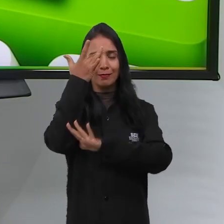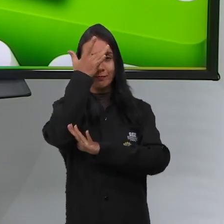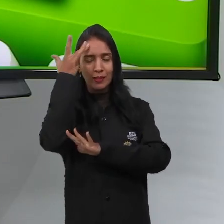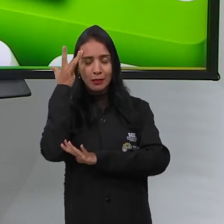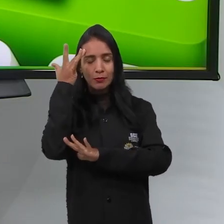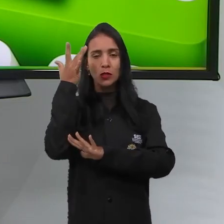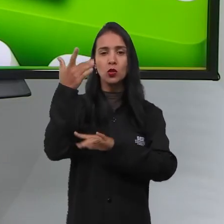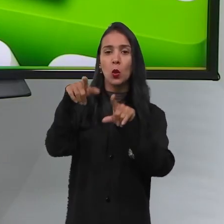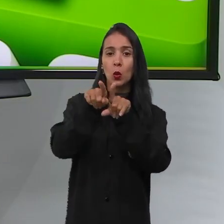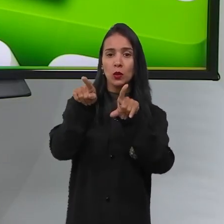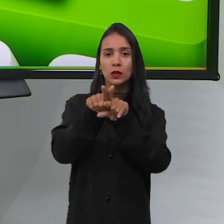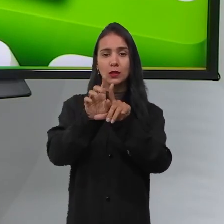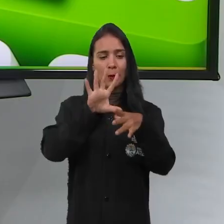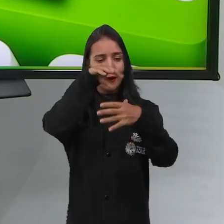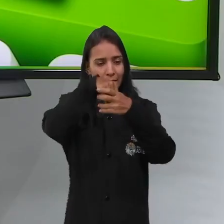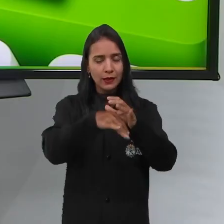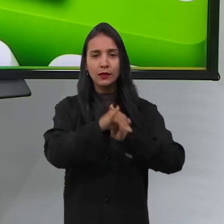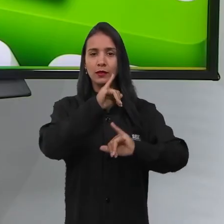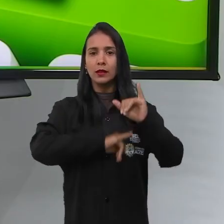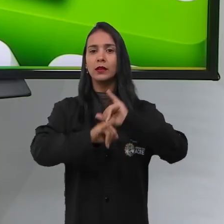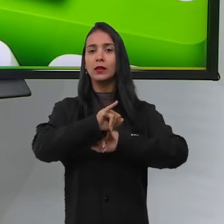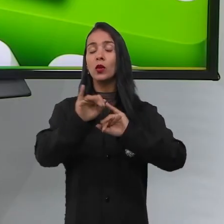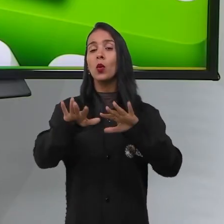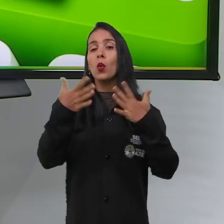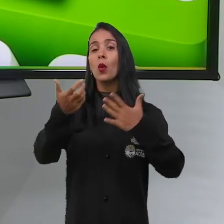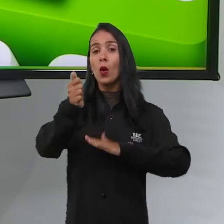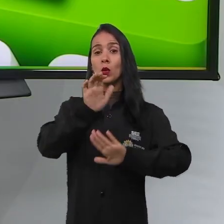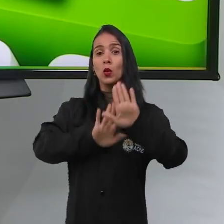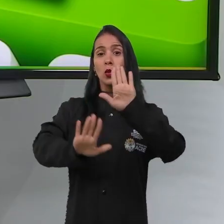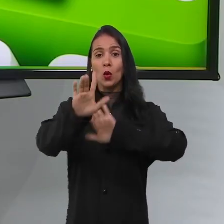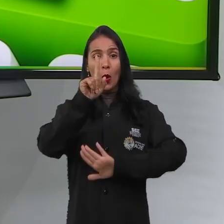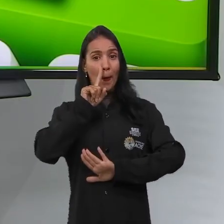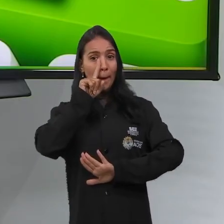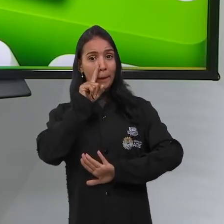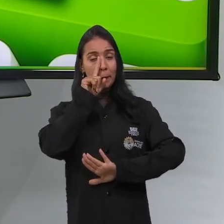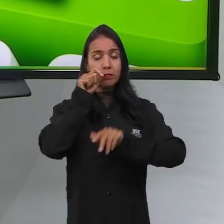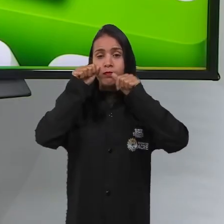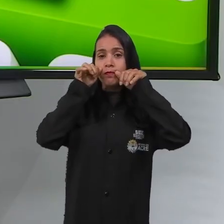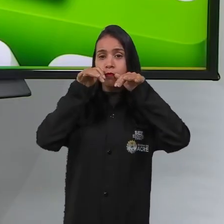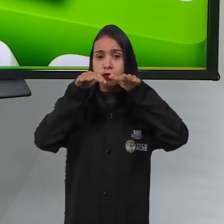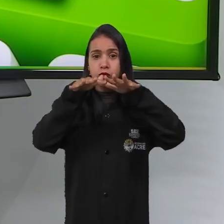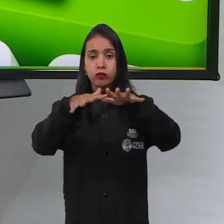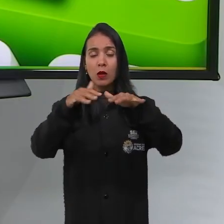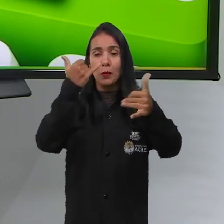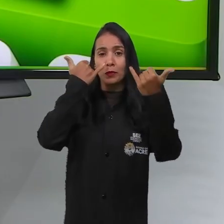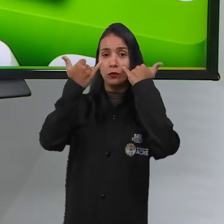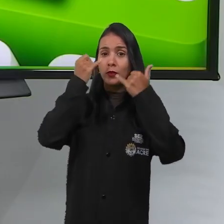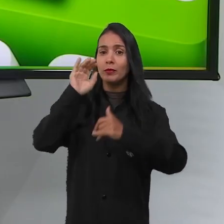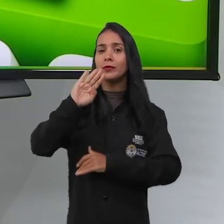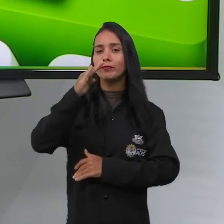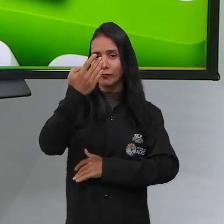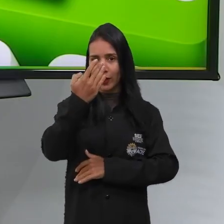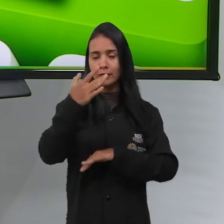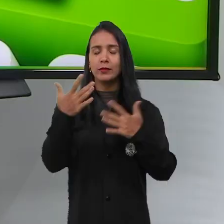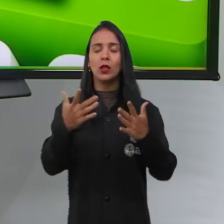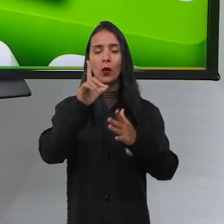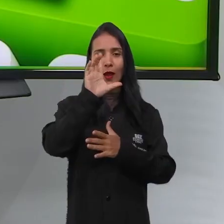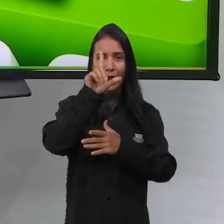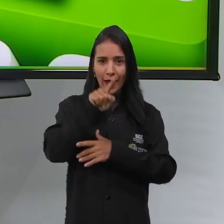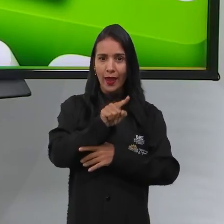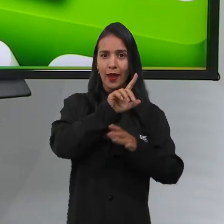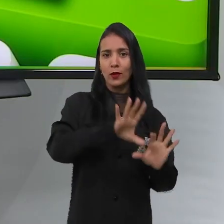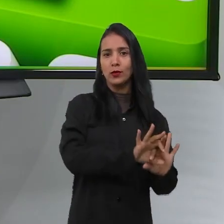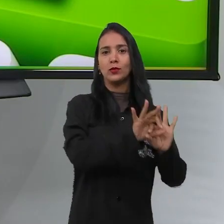da internet. Qual o risco de serem transmitidas e disseminadas notícias falsas? É nesse contexto